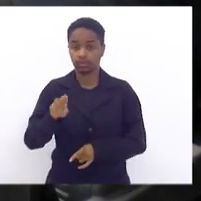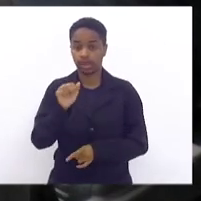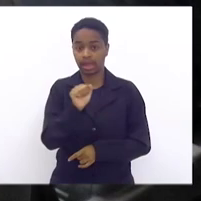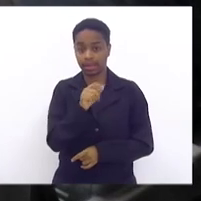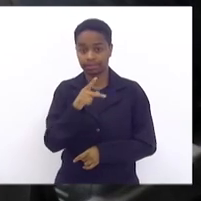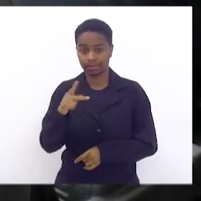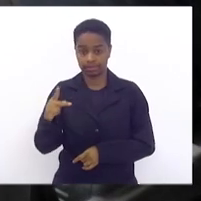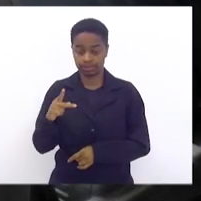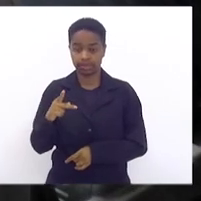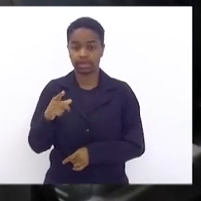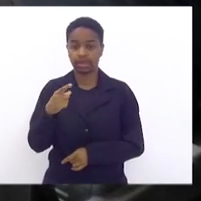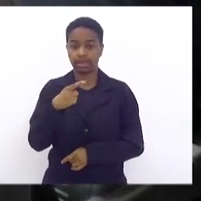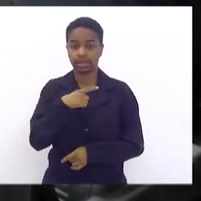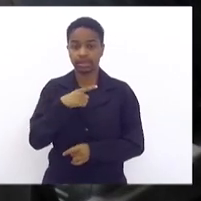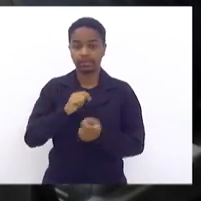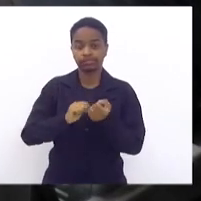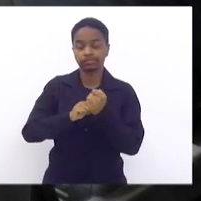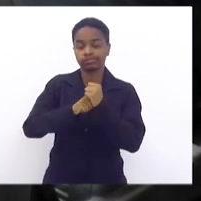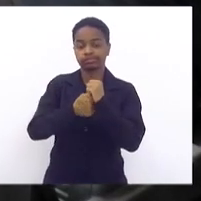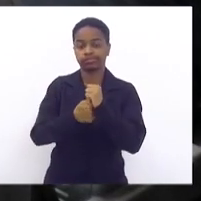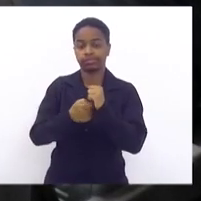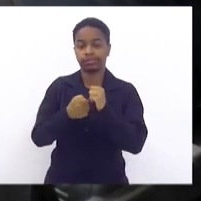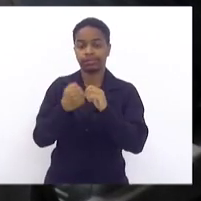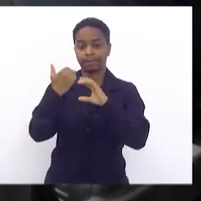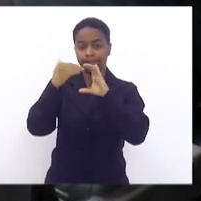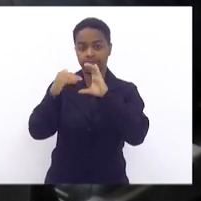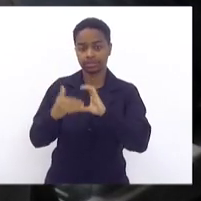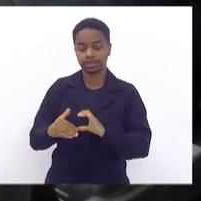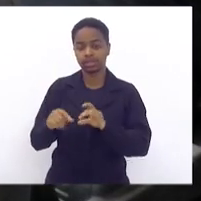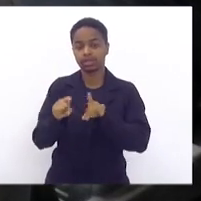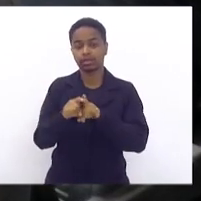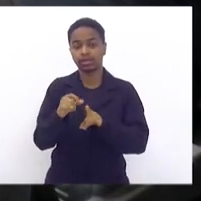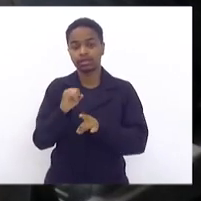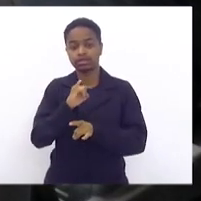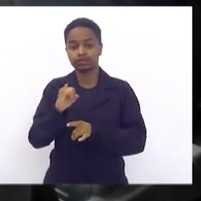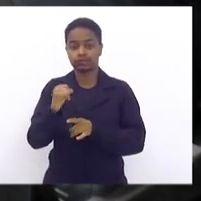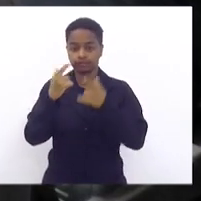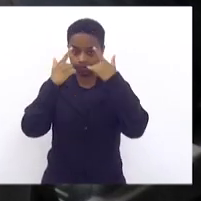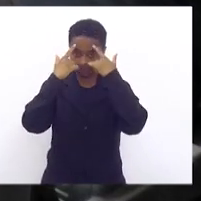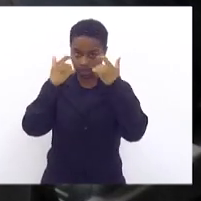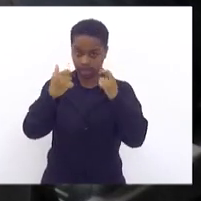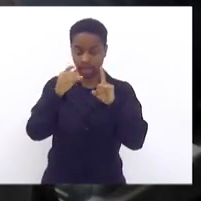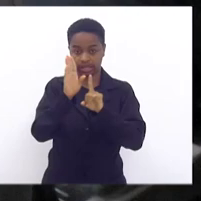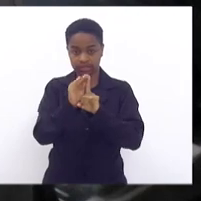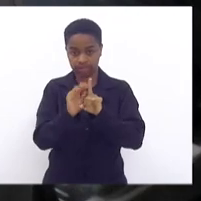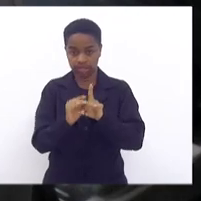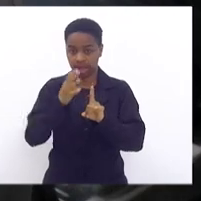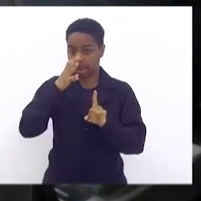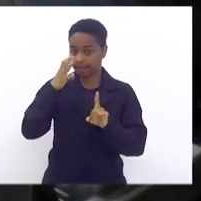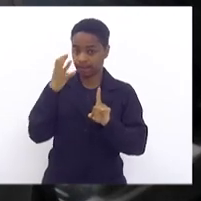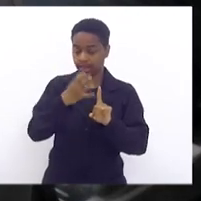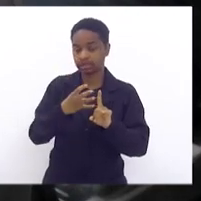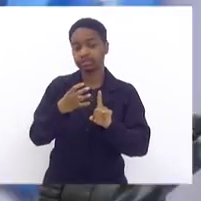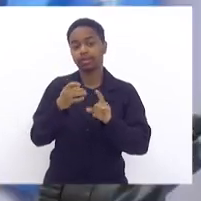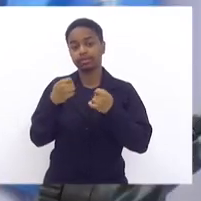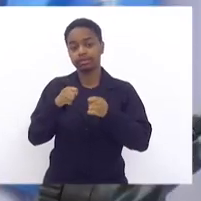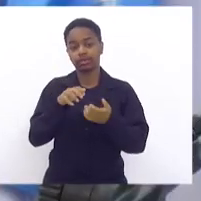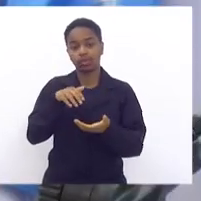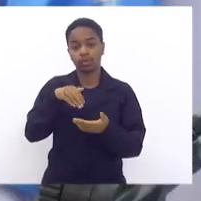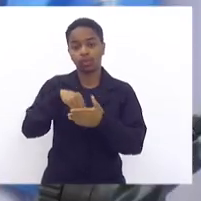mensagens criptografadas. E se violência, assédio, ameaça, abuso ocorrer, guarde as provas da